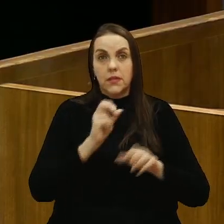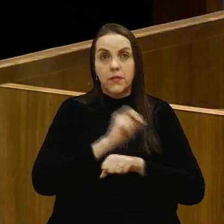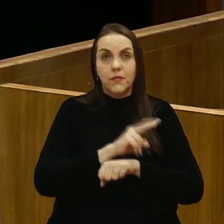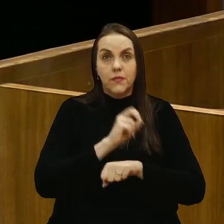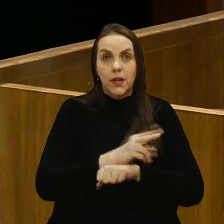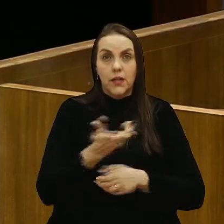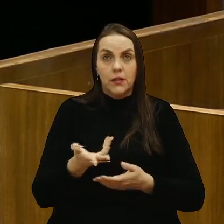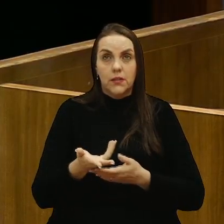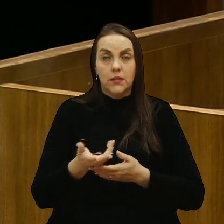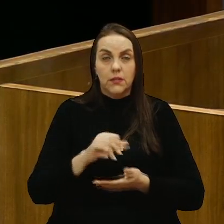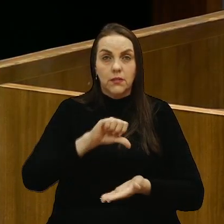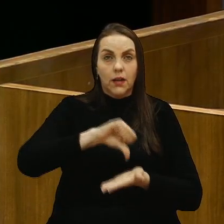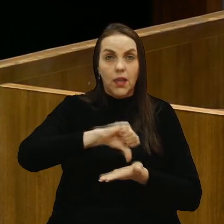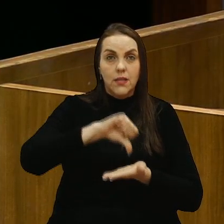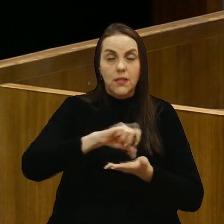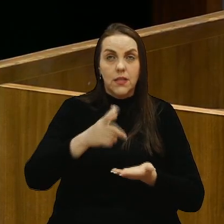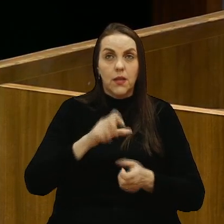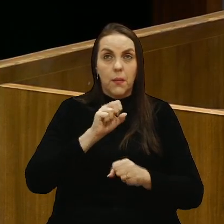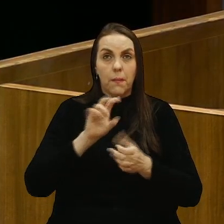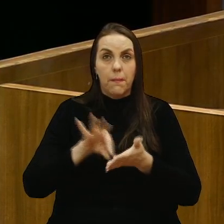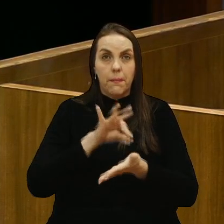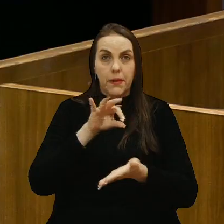central de matrículas.